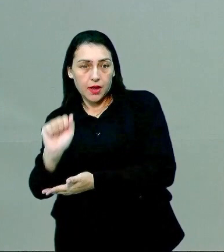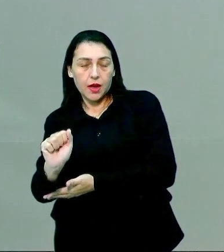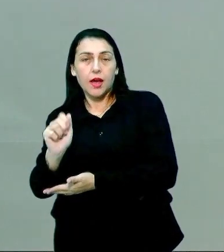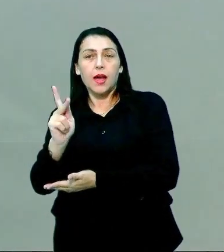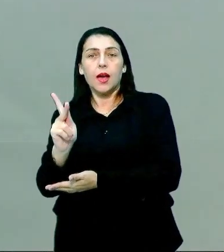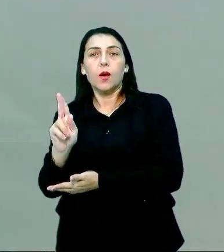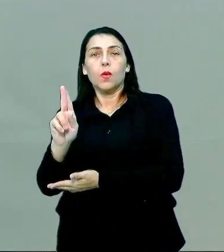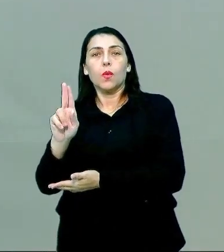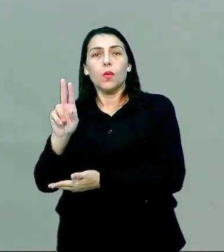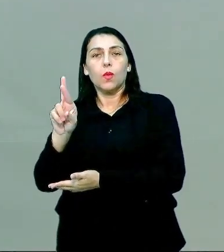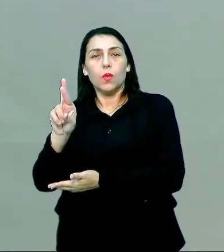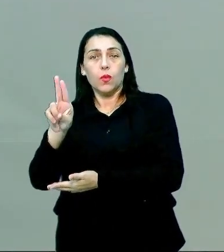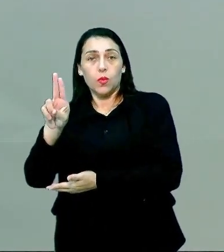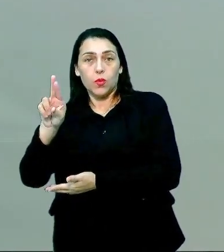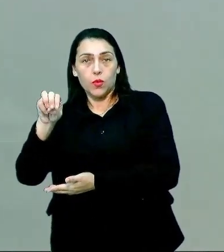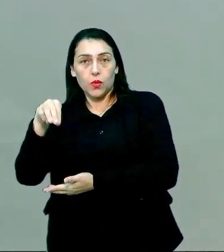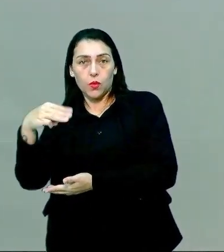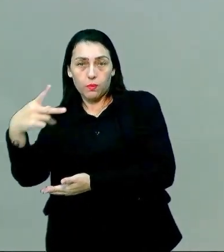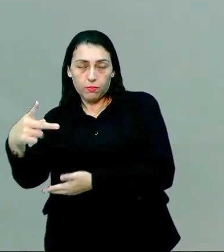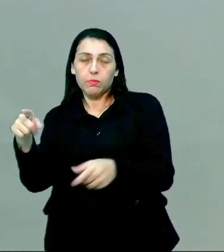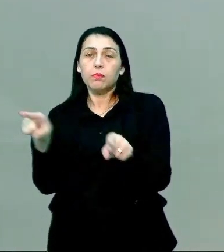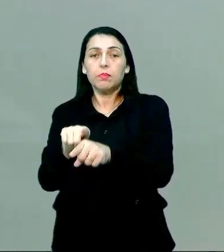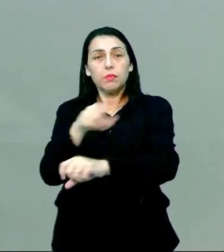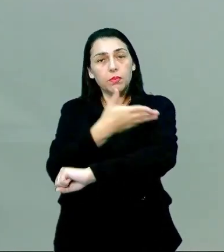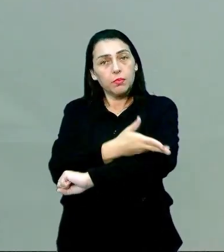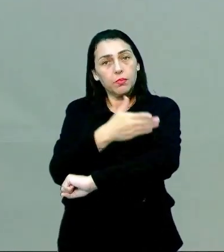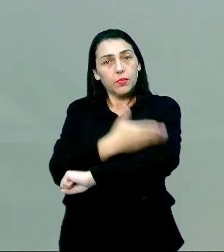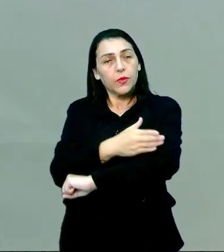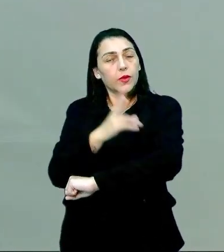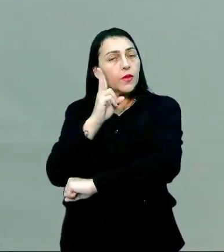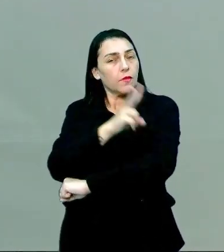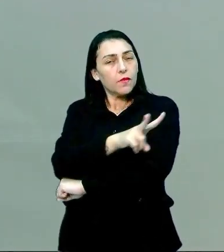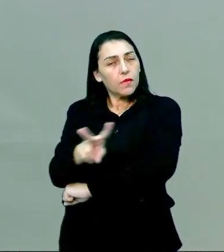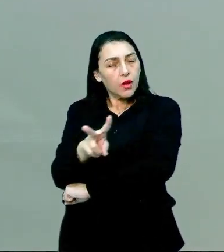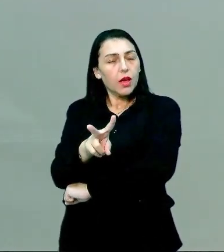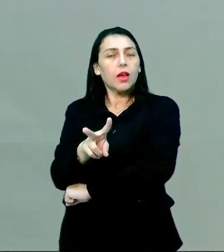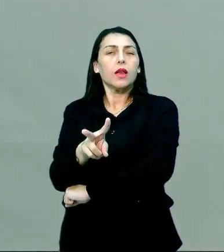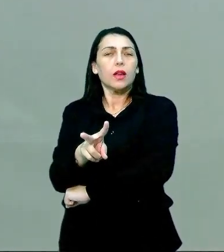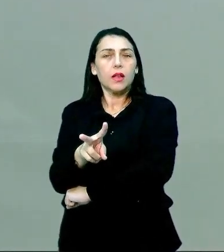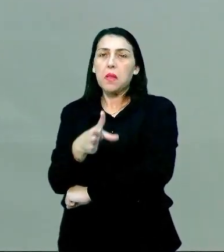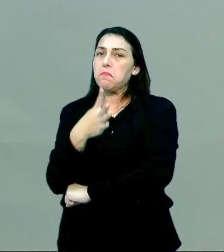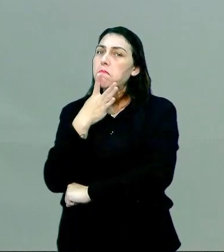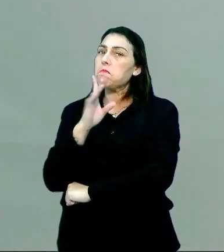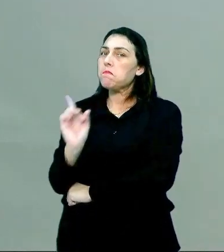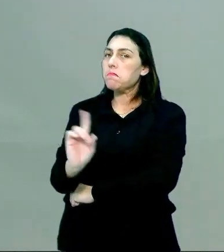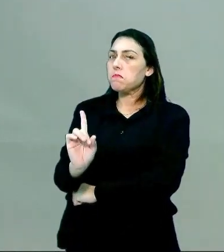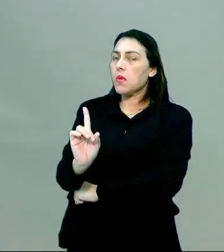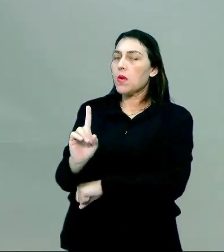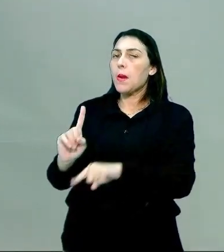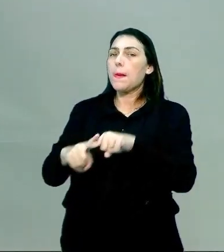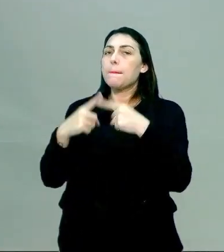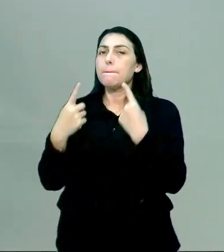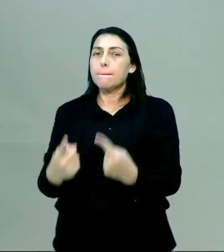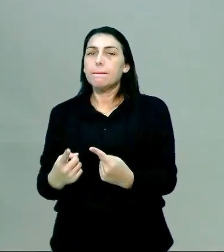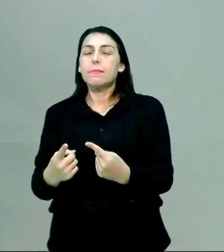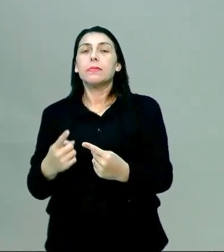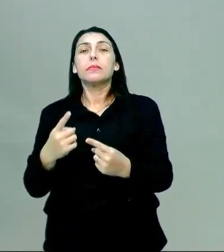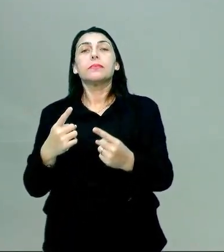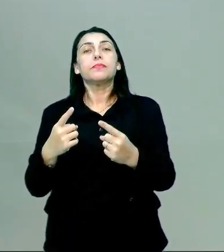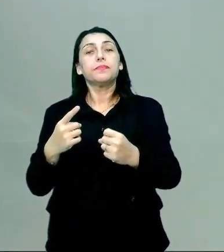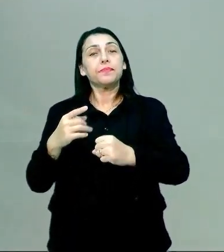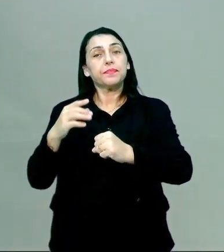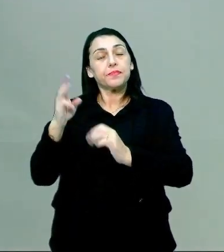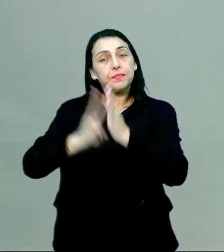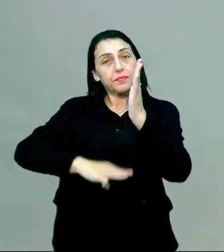curupi. São práticas que, se você ouvindo, você provavelmente não conhece, mas de dinâmica a gente